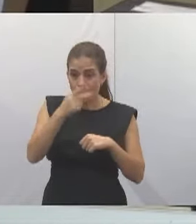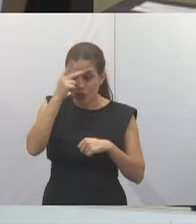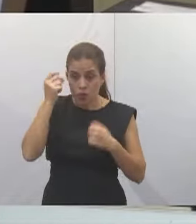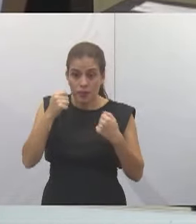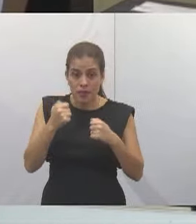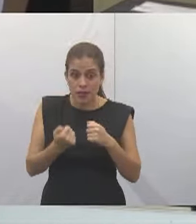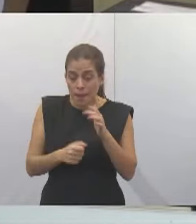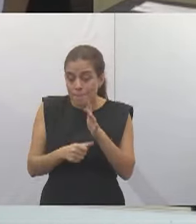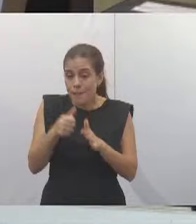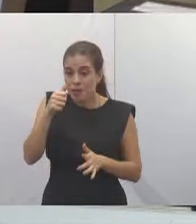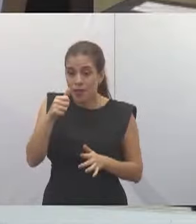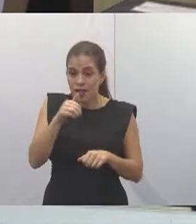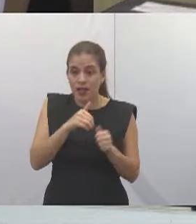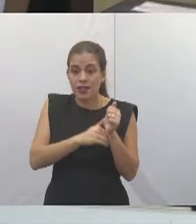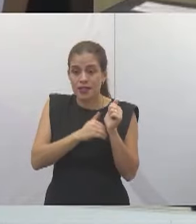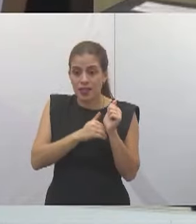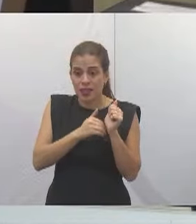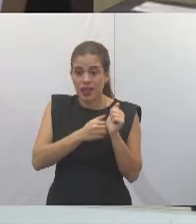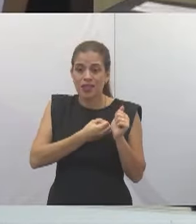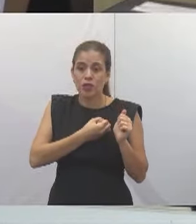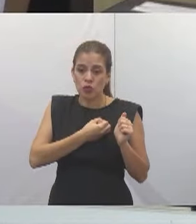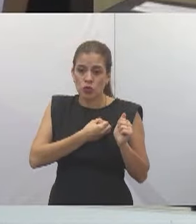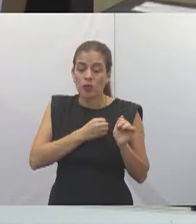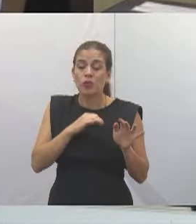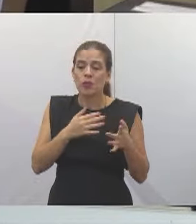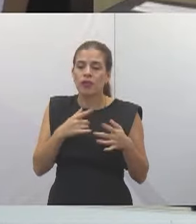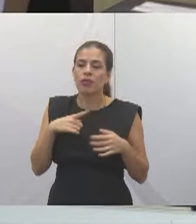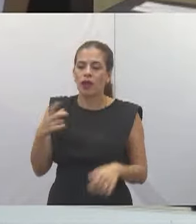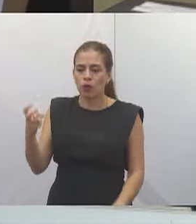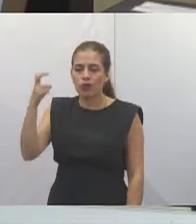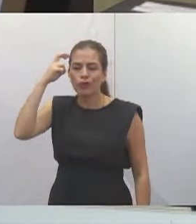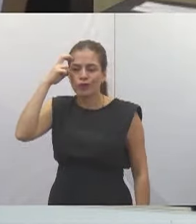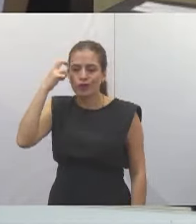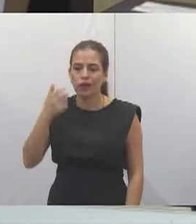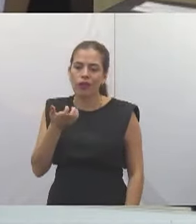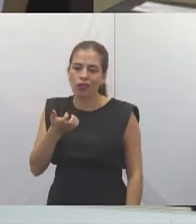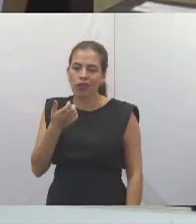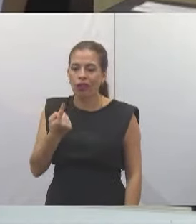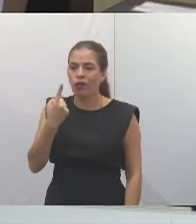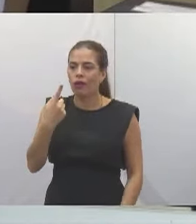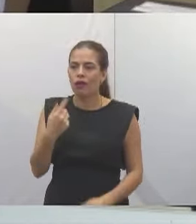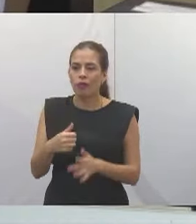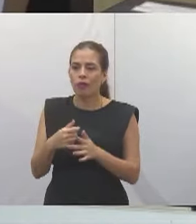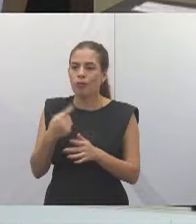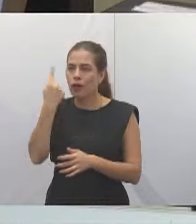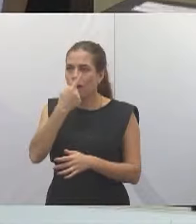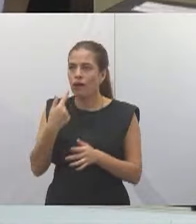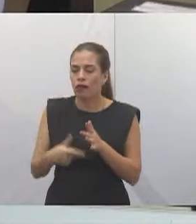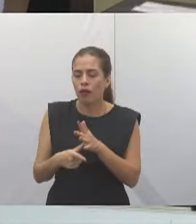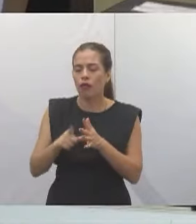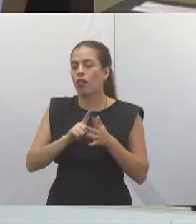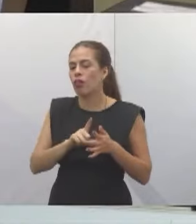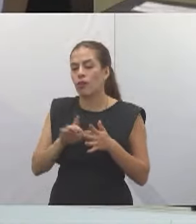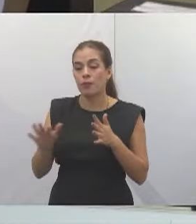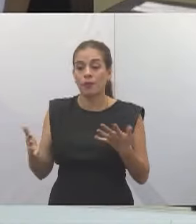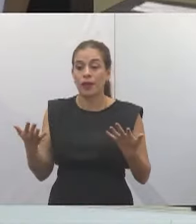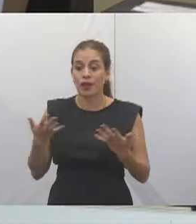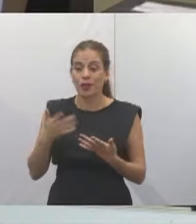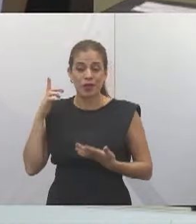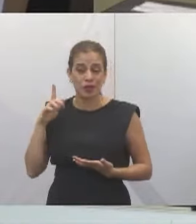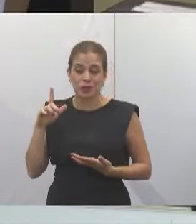ter a primeira senha, existe um pouco a cultura daquela pessoa que quer ir uma hora mais cedo. Mas a gente não consegue, nesse